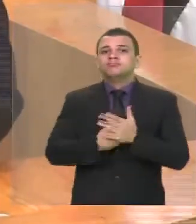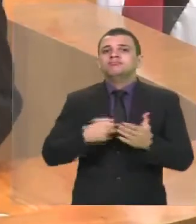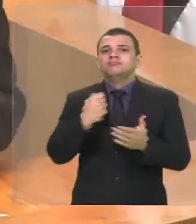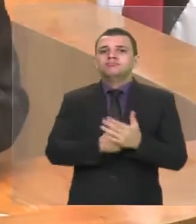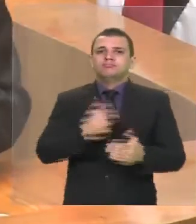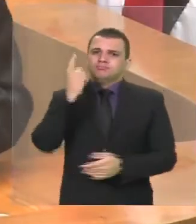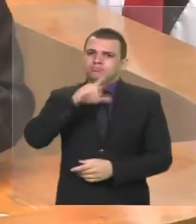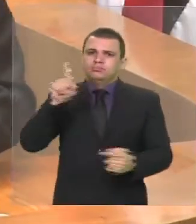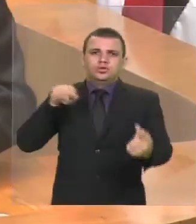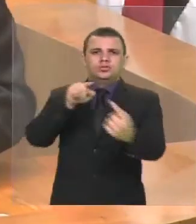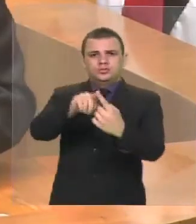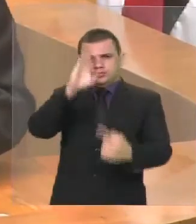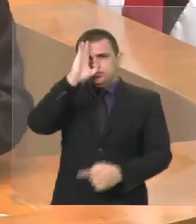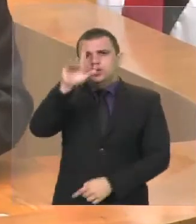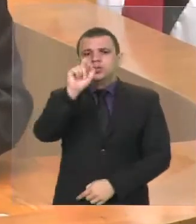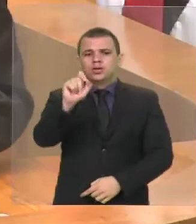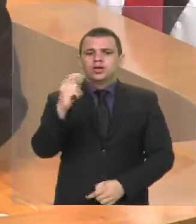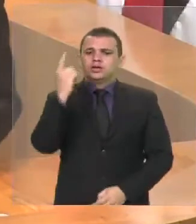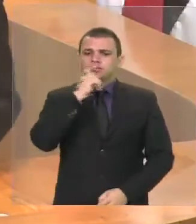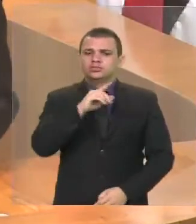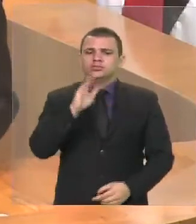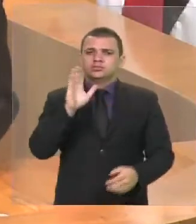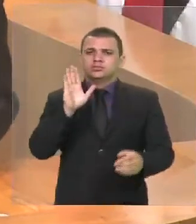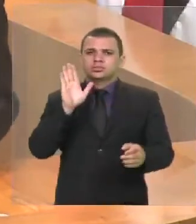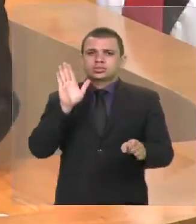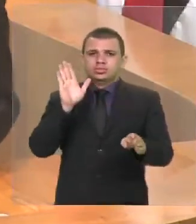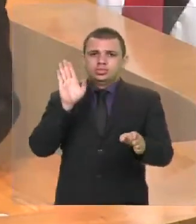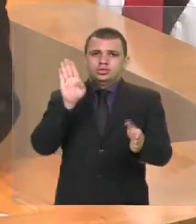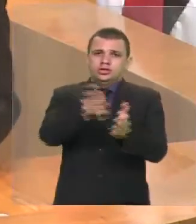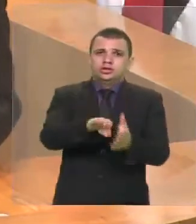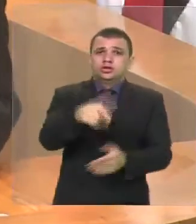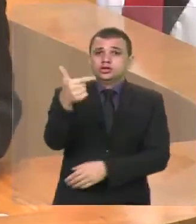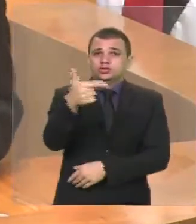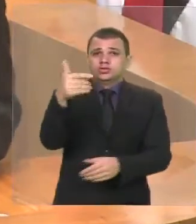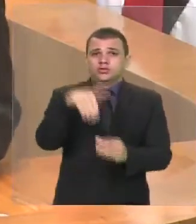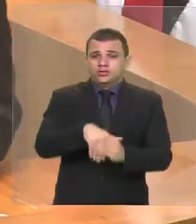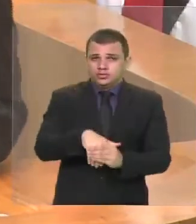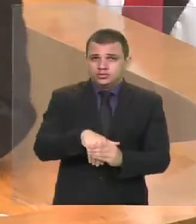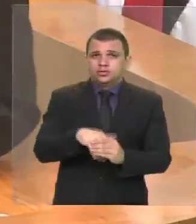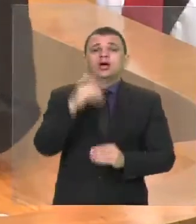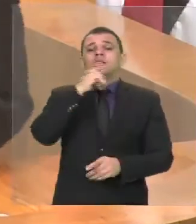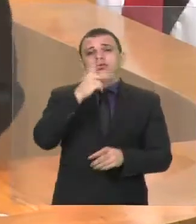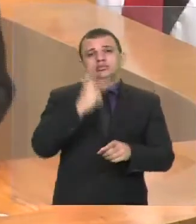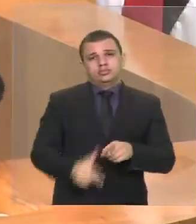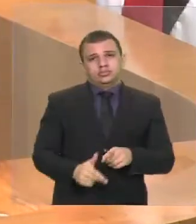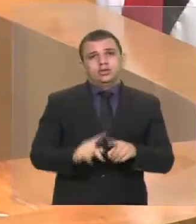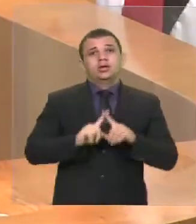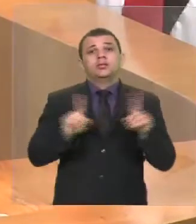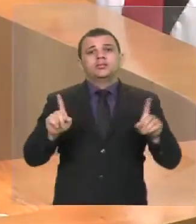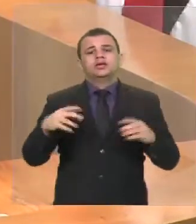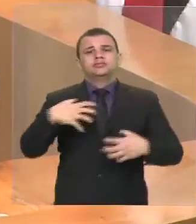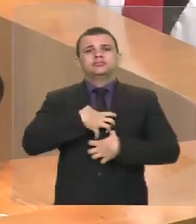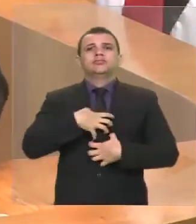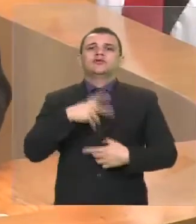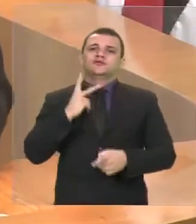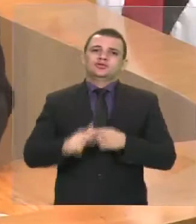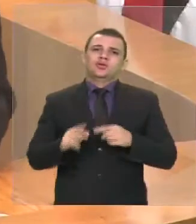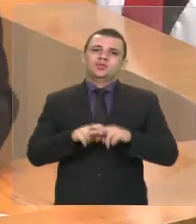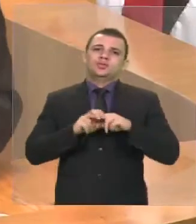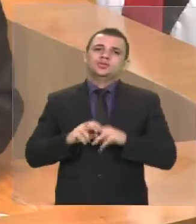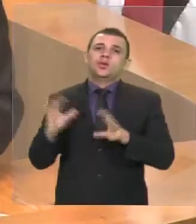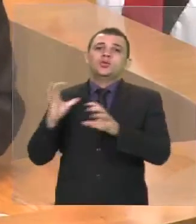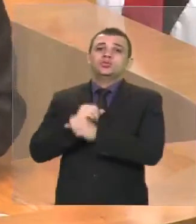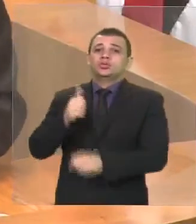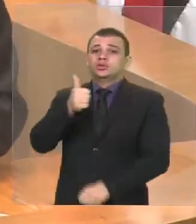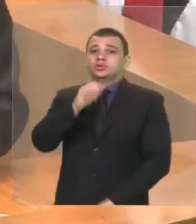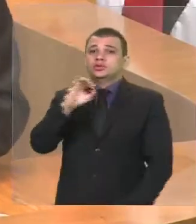segundo turno e vencer a eleição, mas saímos com sentimento de vitória, uma vez que hoje temos certeza que 100 mil